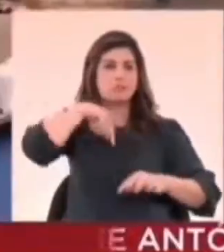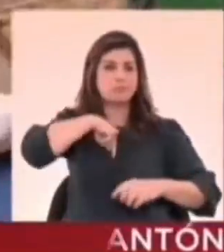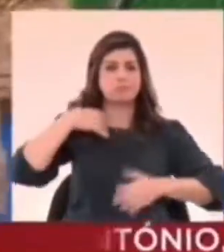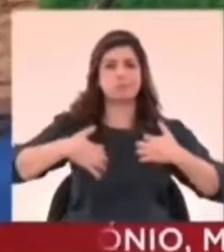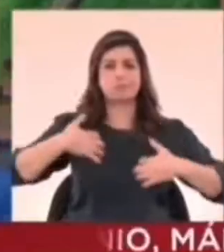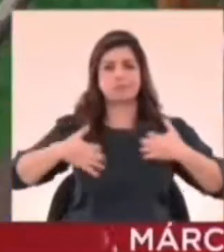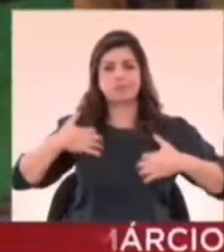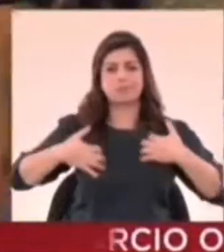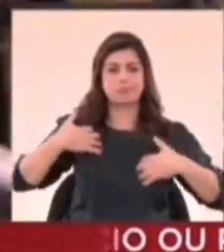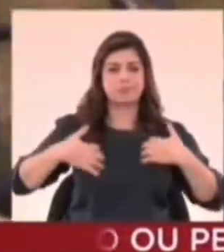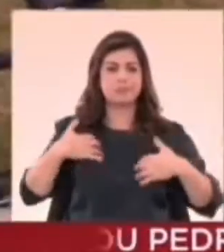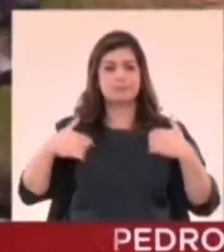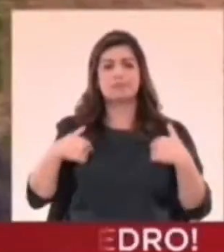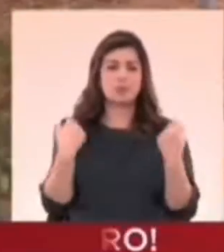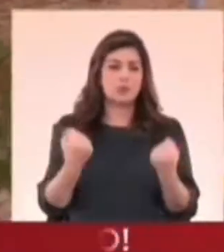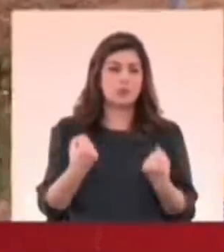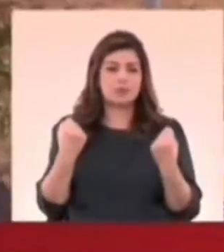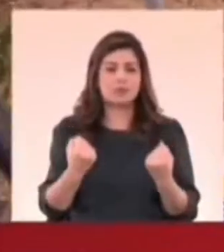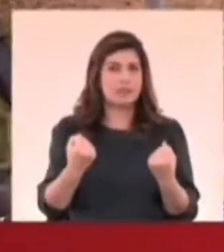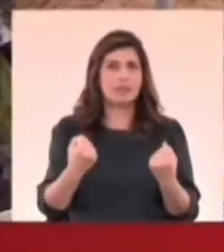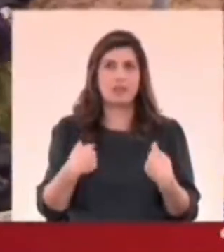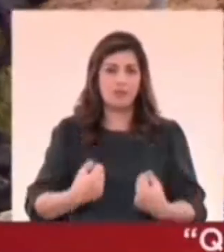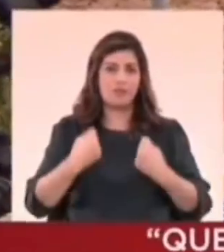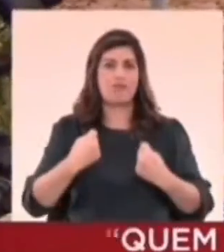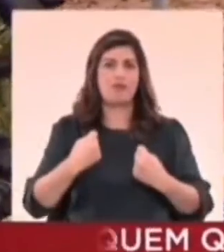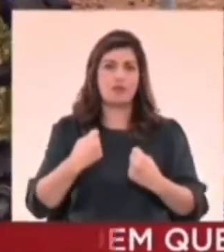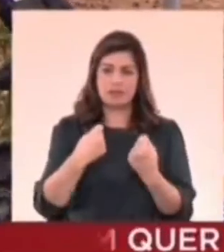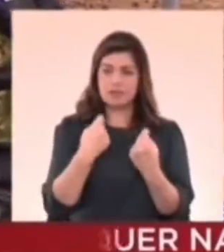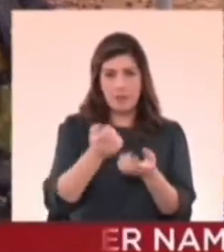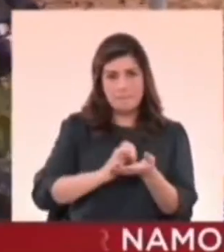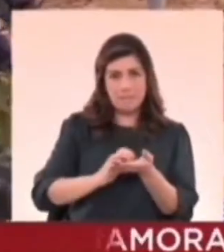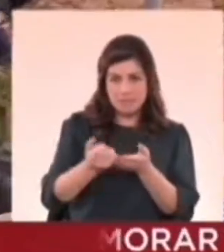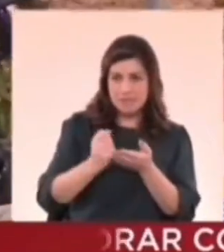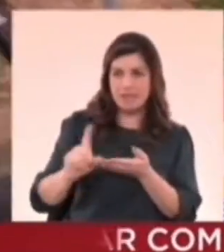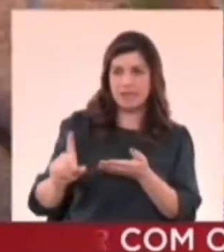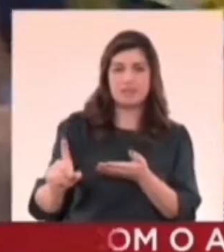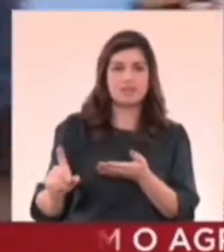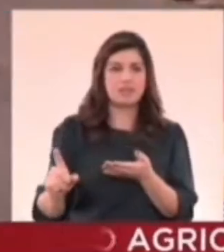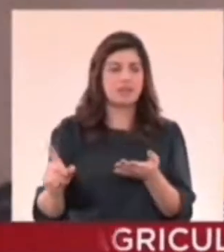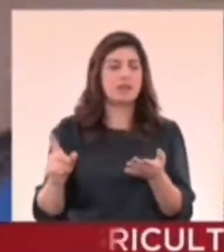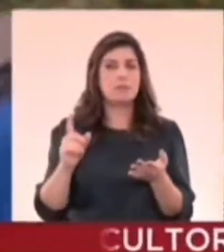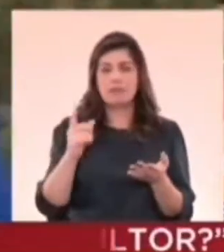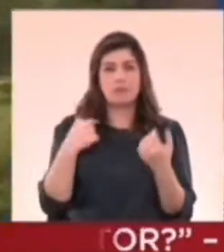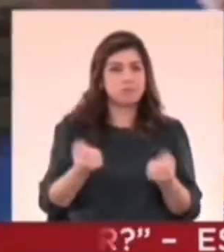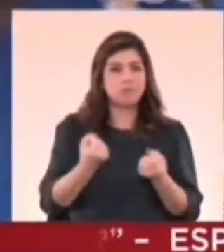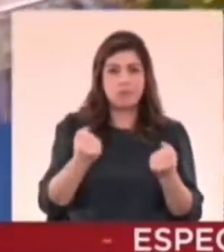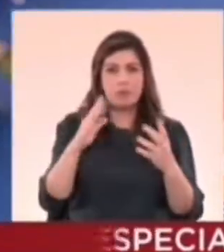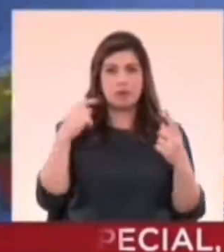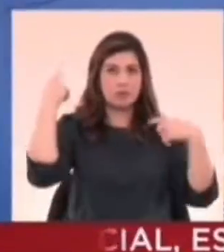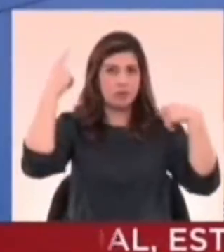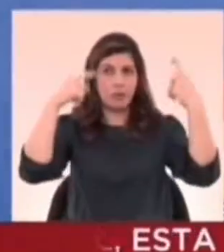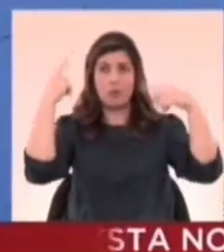eu não consigo ganhar cueca mandar mensagem que isso vai louquecer